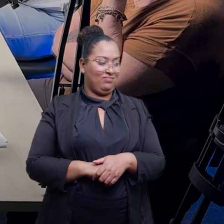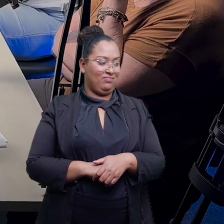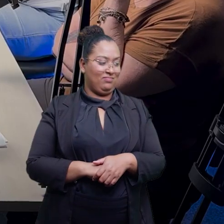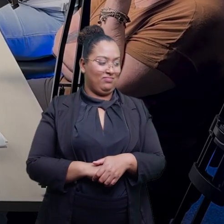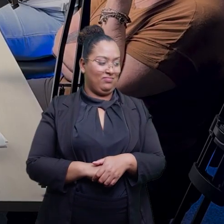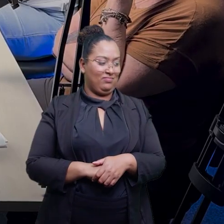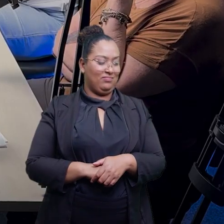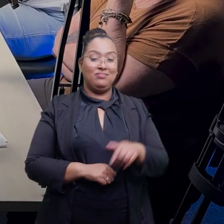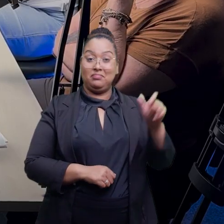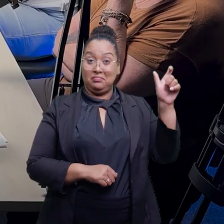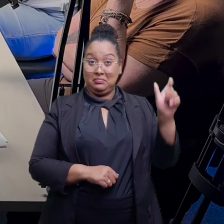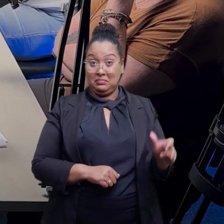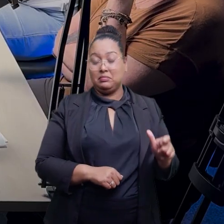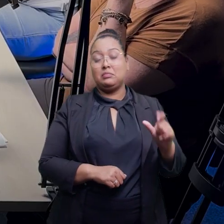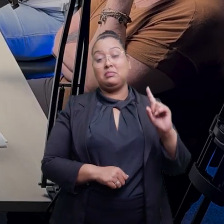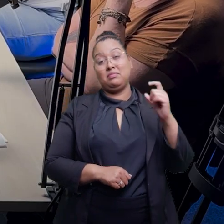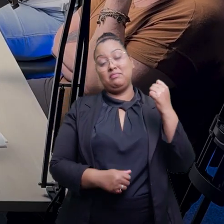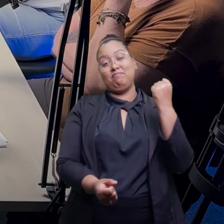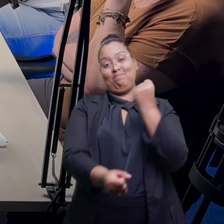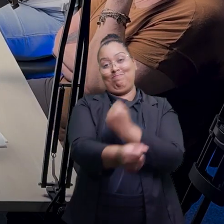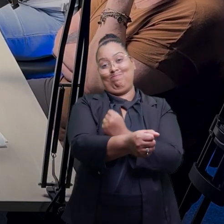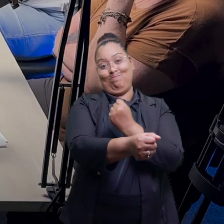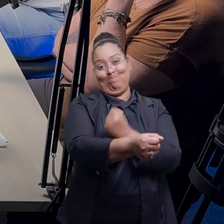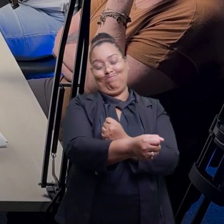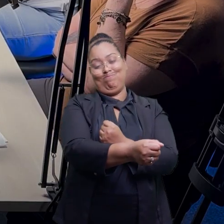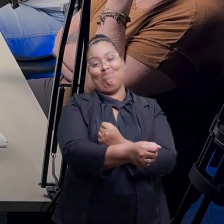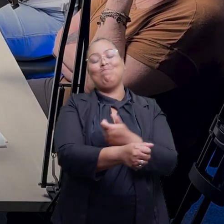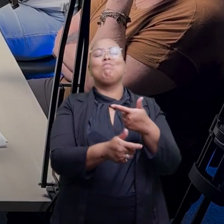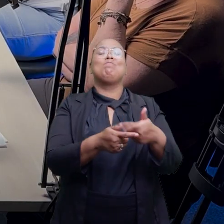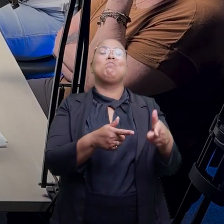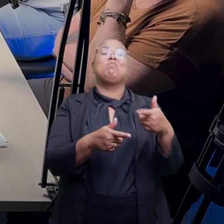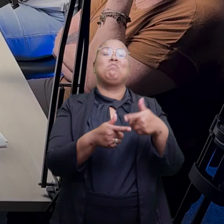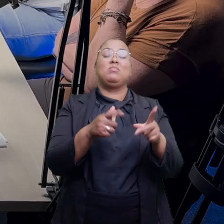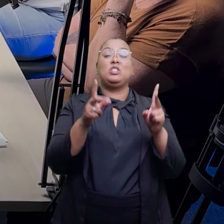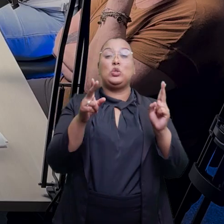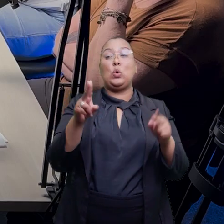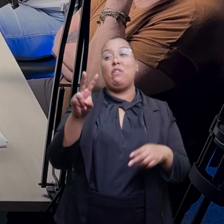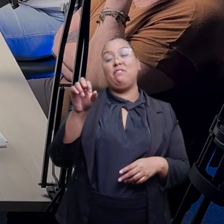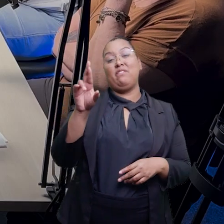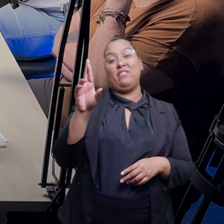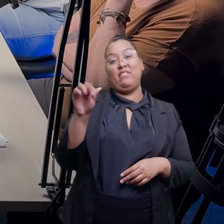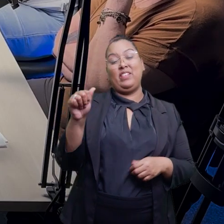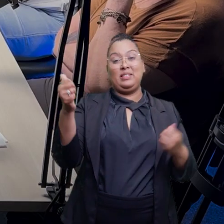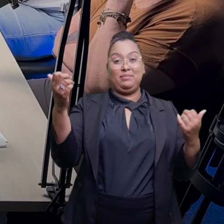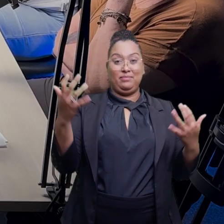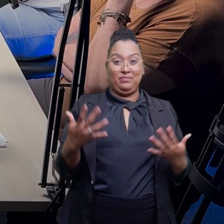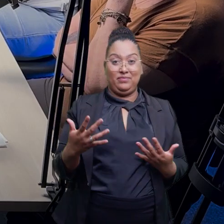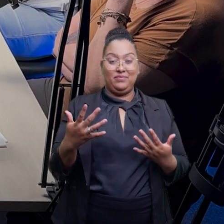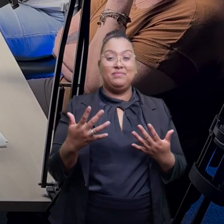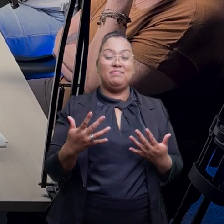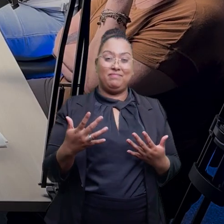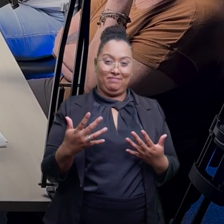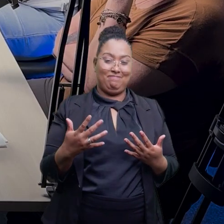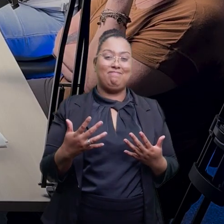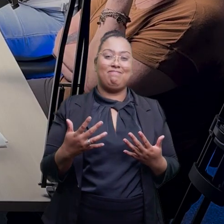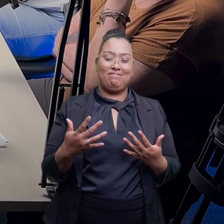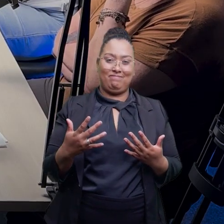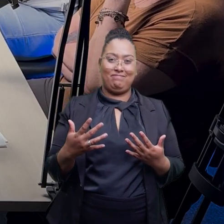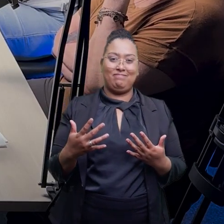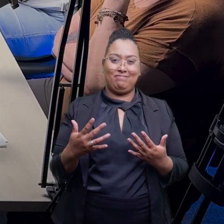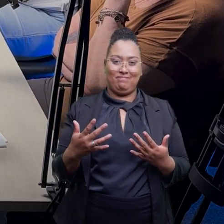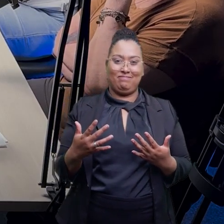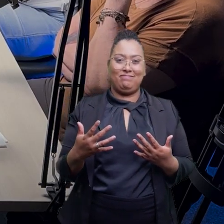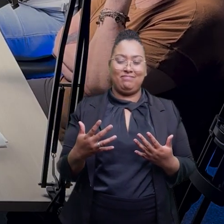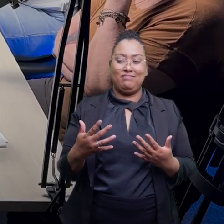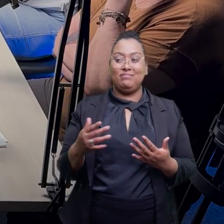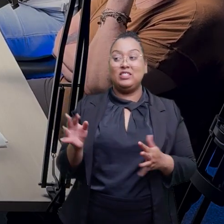era uma pessoa que tinha problemas com vícios. Aí entra na questão que a Vera falou de a família ter medo da